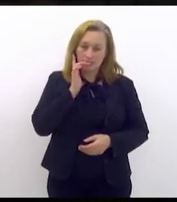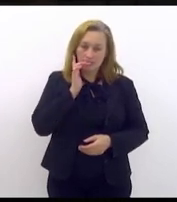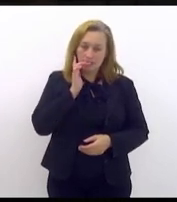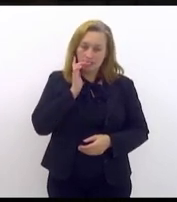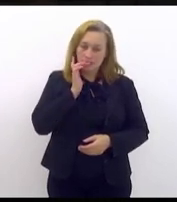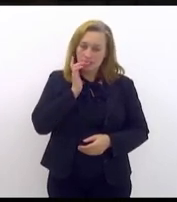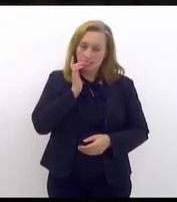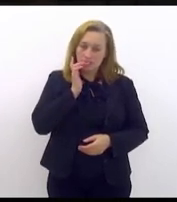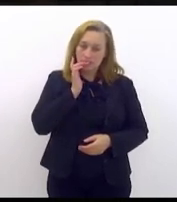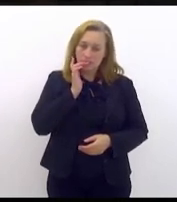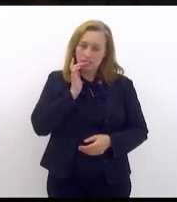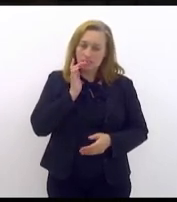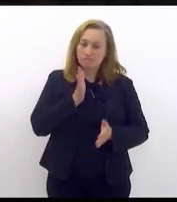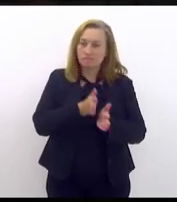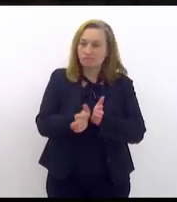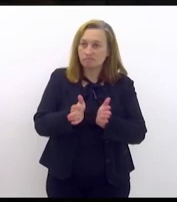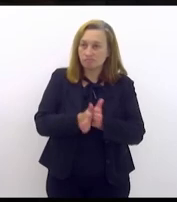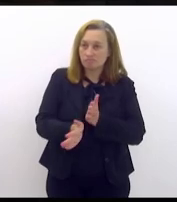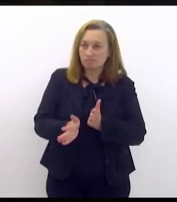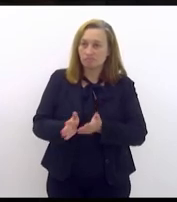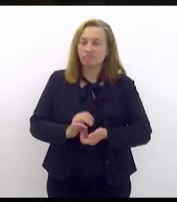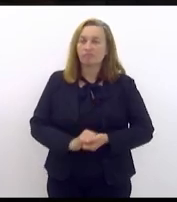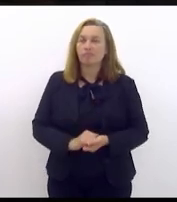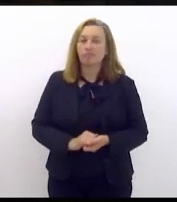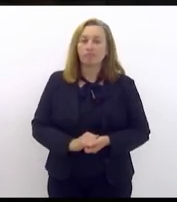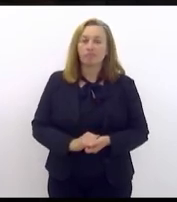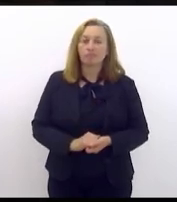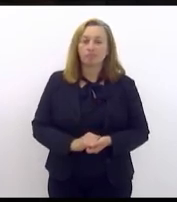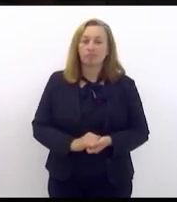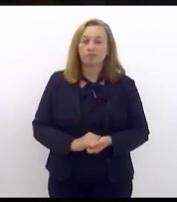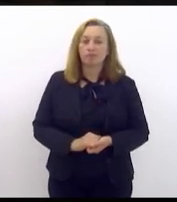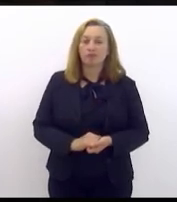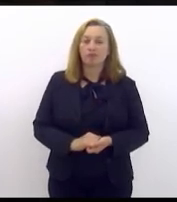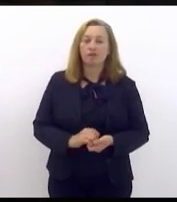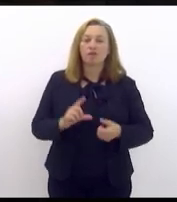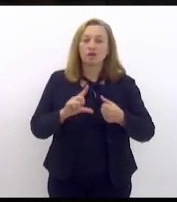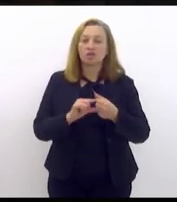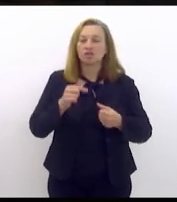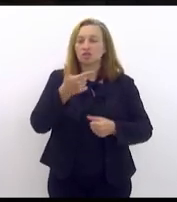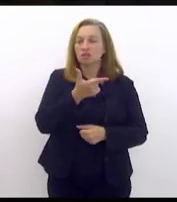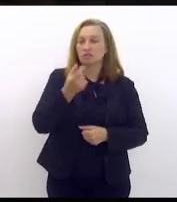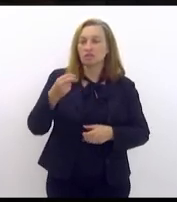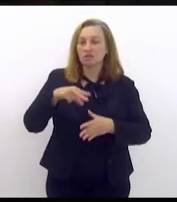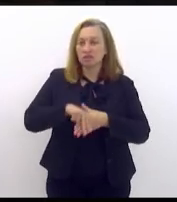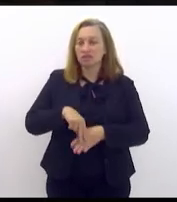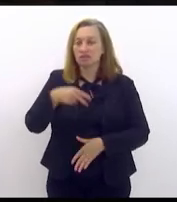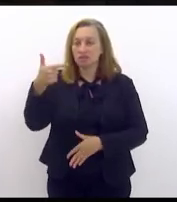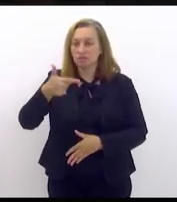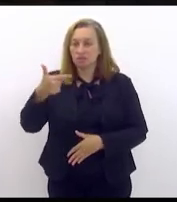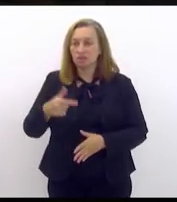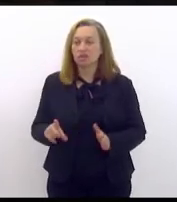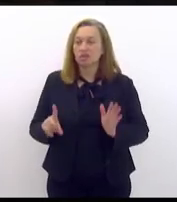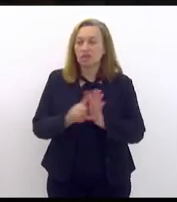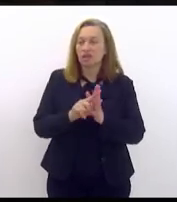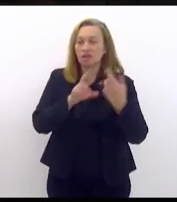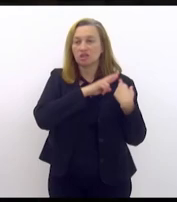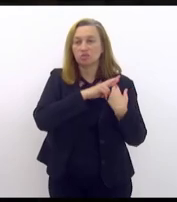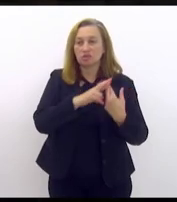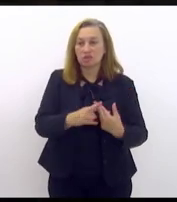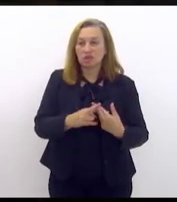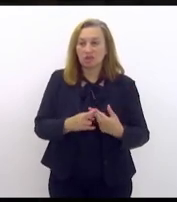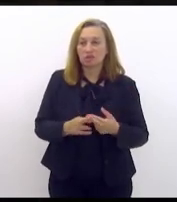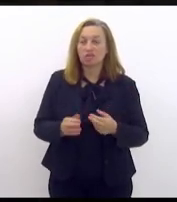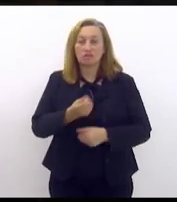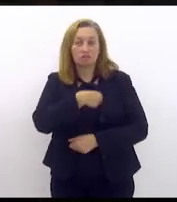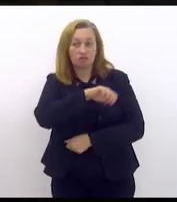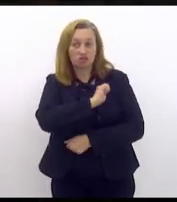As despesas de pessoal, consoante o artigo 20, inciso 2º, da Lei de Responsabilidade